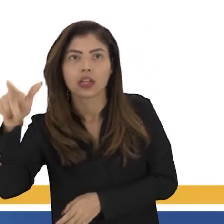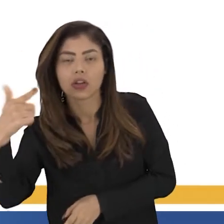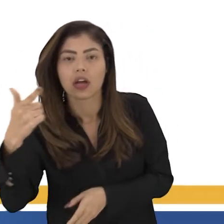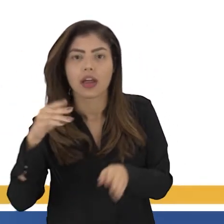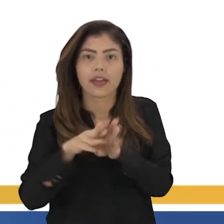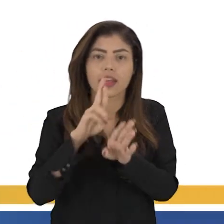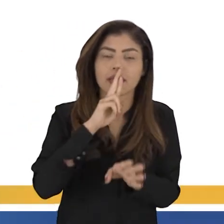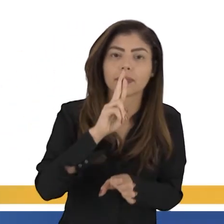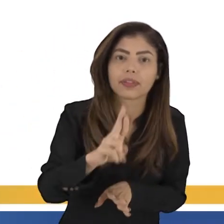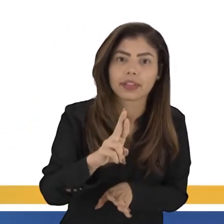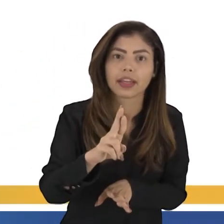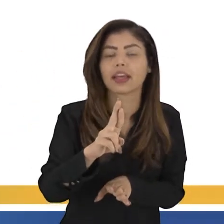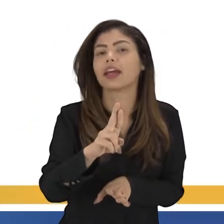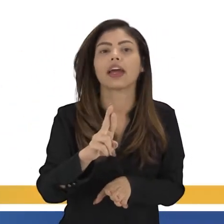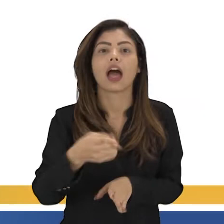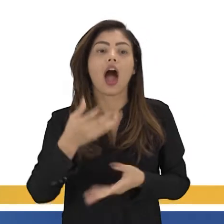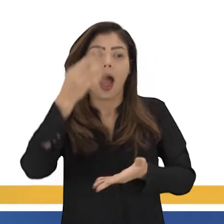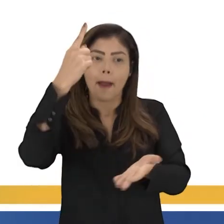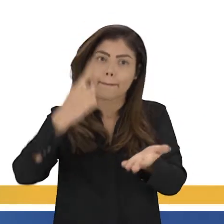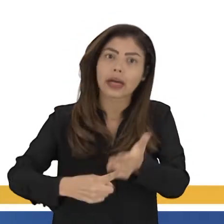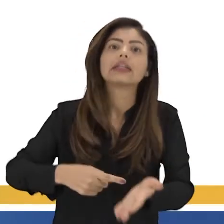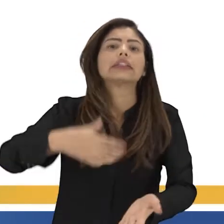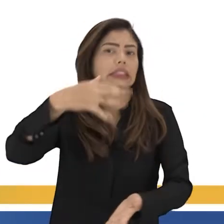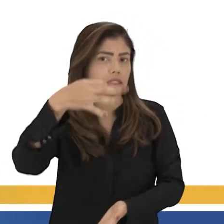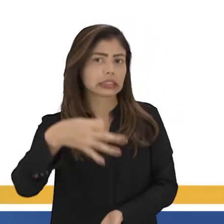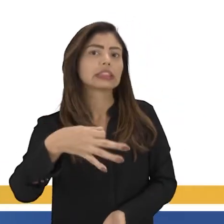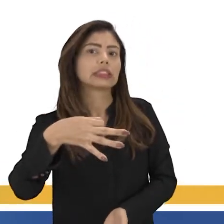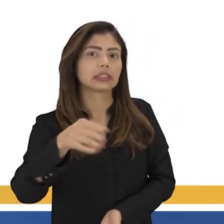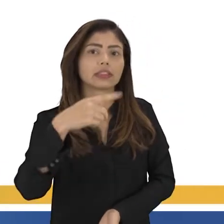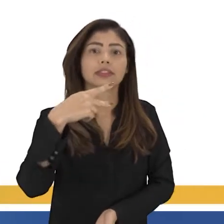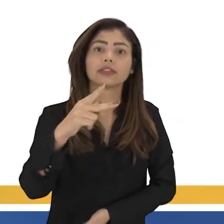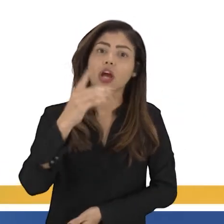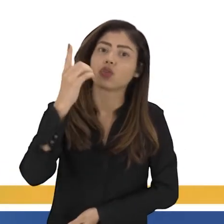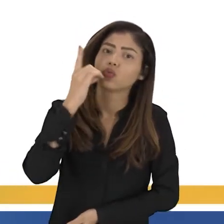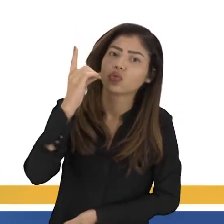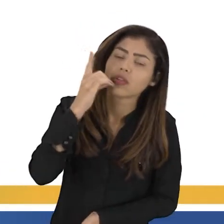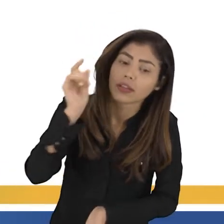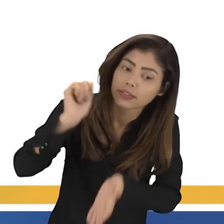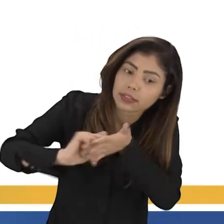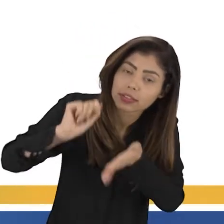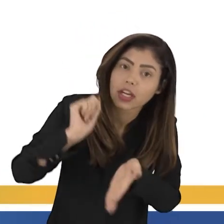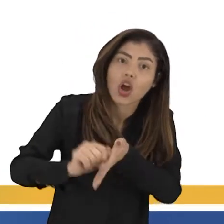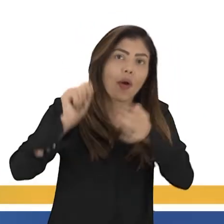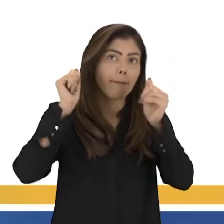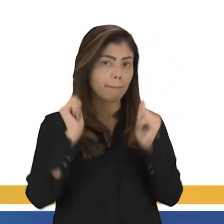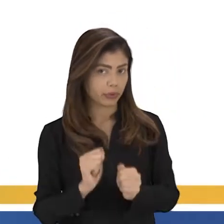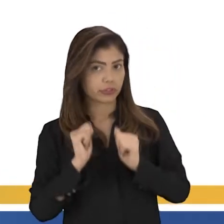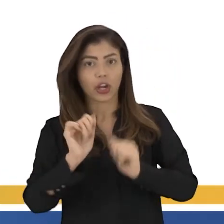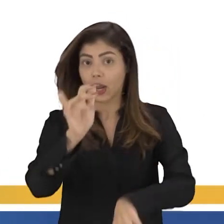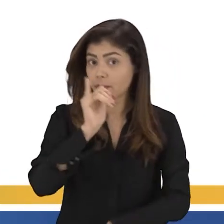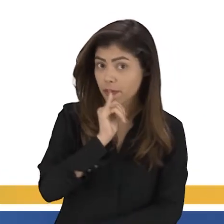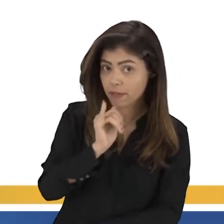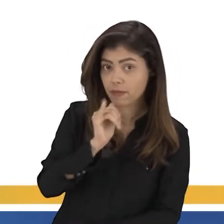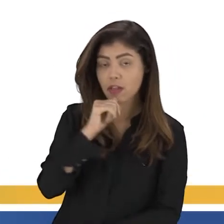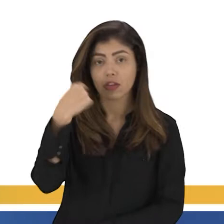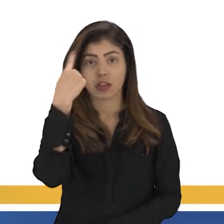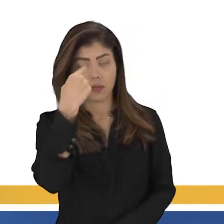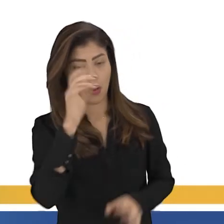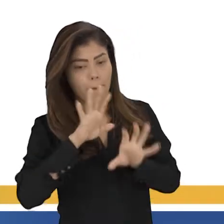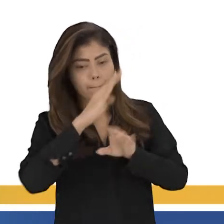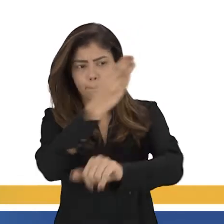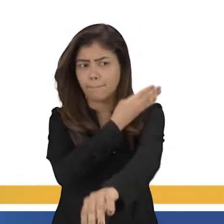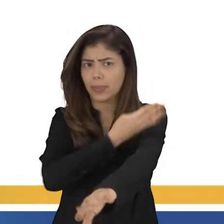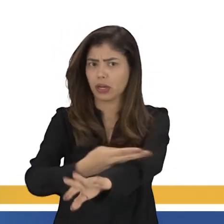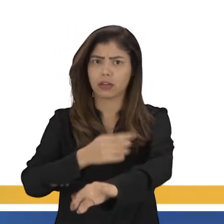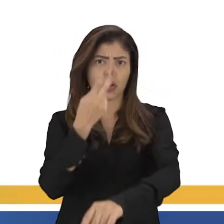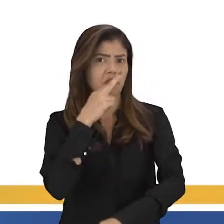vai responder o idioma que você marcou no dia da sua inscrição, tá? Você pode deixar, por exemplo, a prova de espanhol toda em